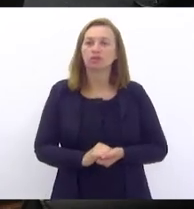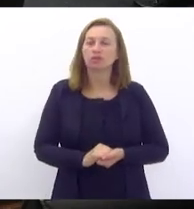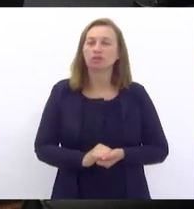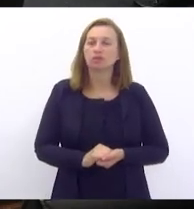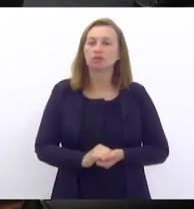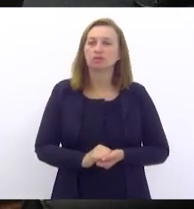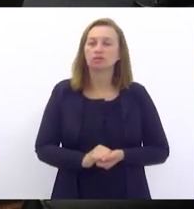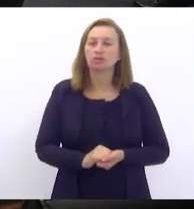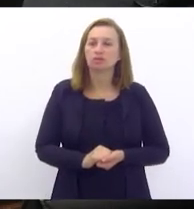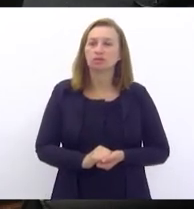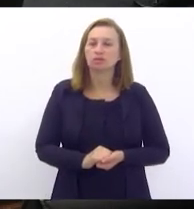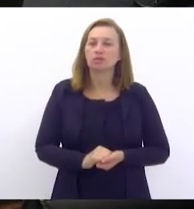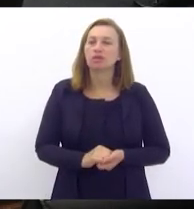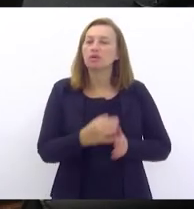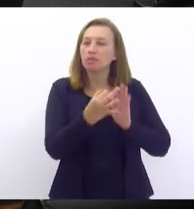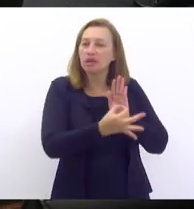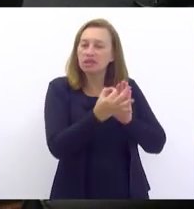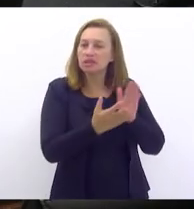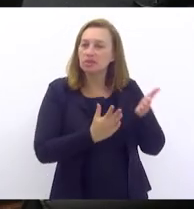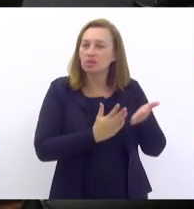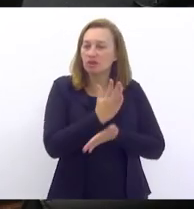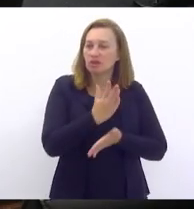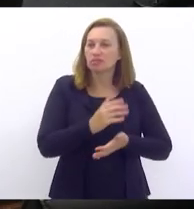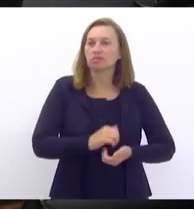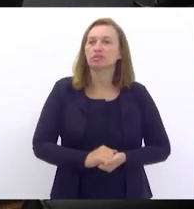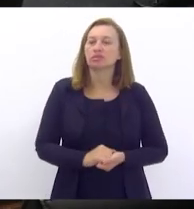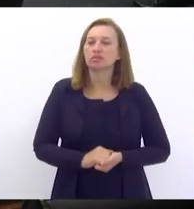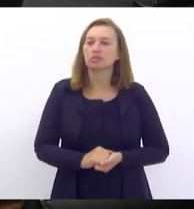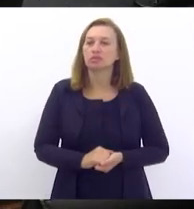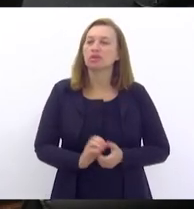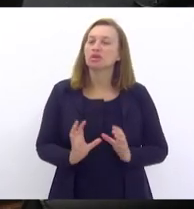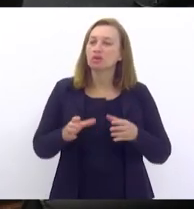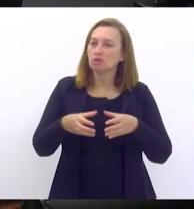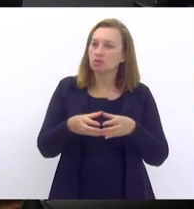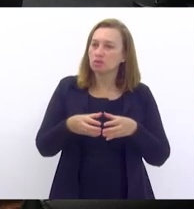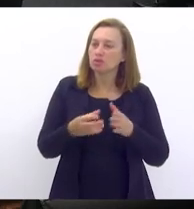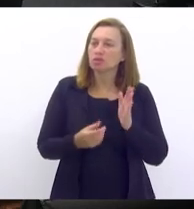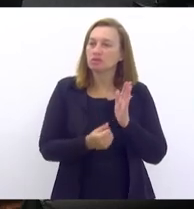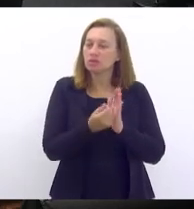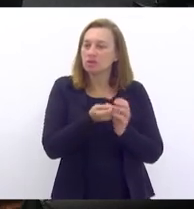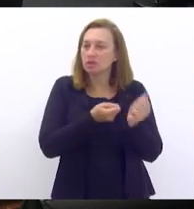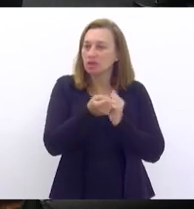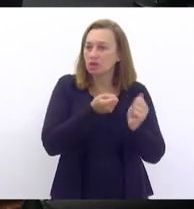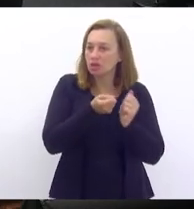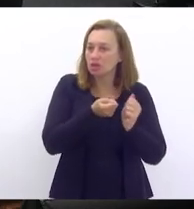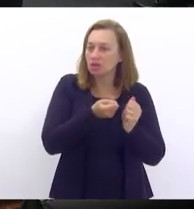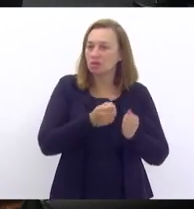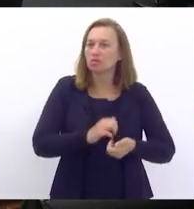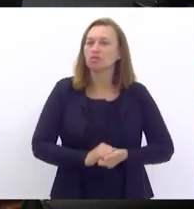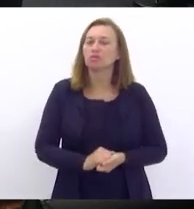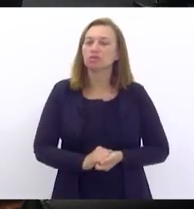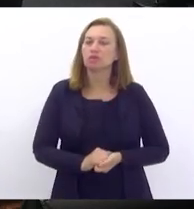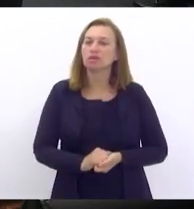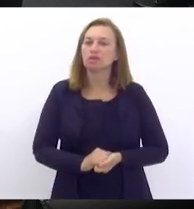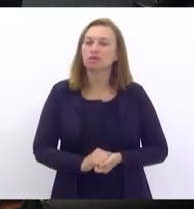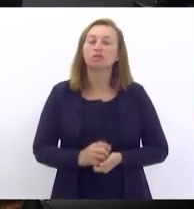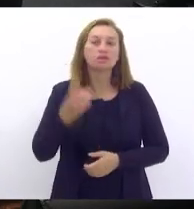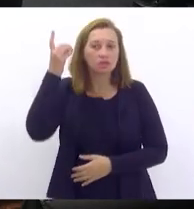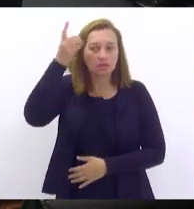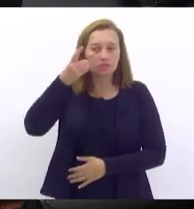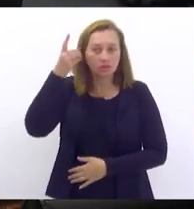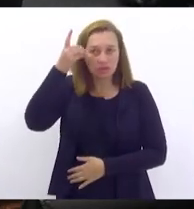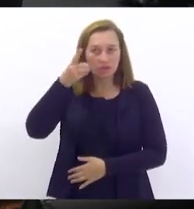Boa tarde, presidente. Parecer favorável. Pela Comissão de Orçamento, Finanças, Fiscalização Financeira e Controle,